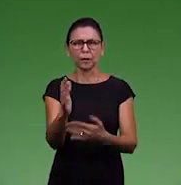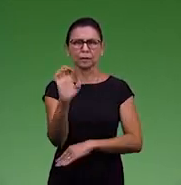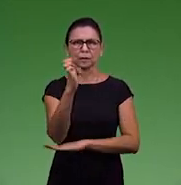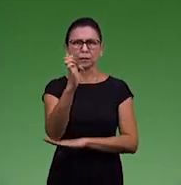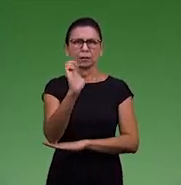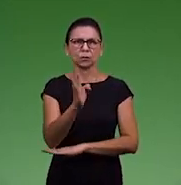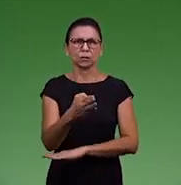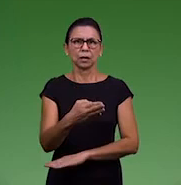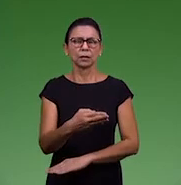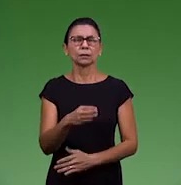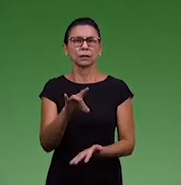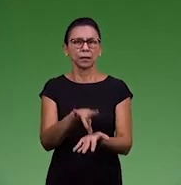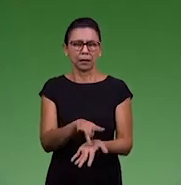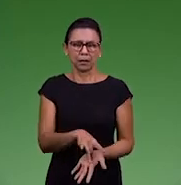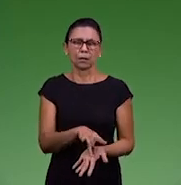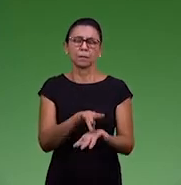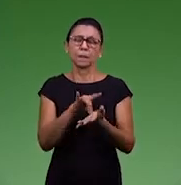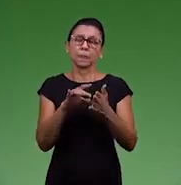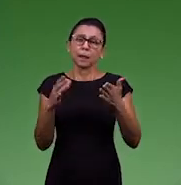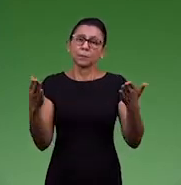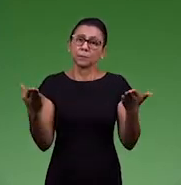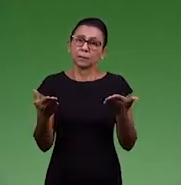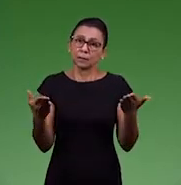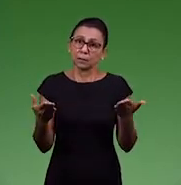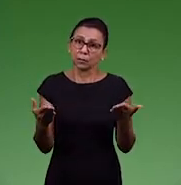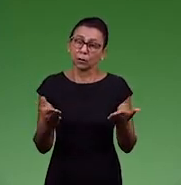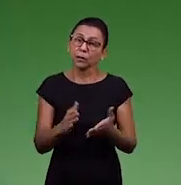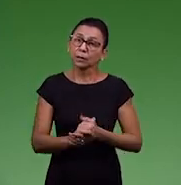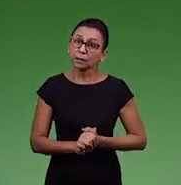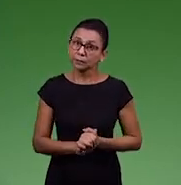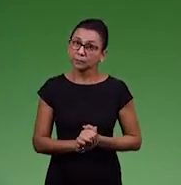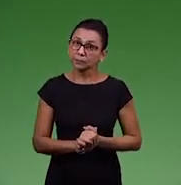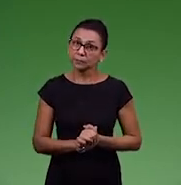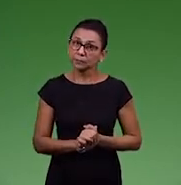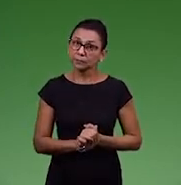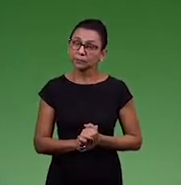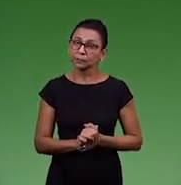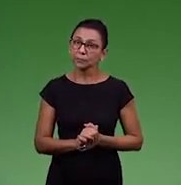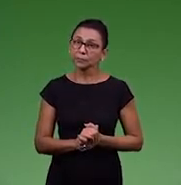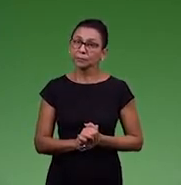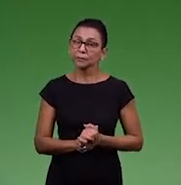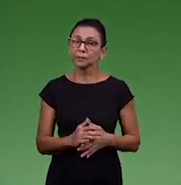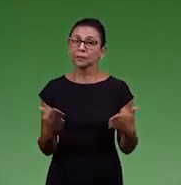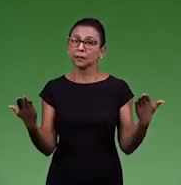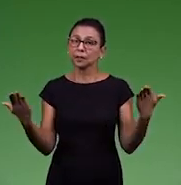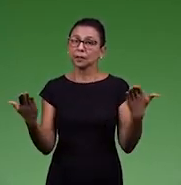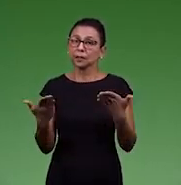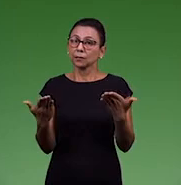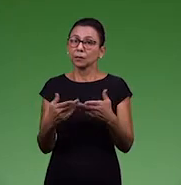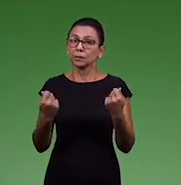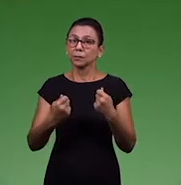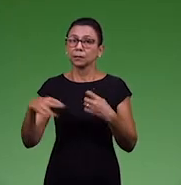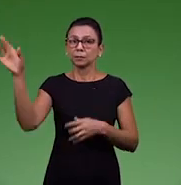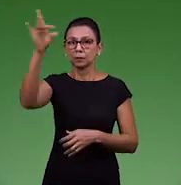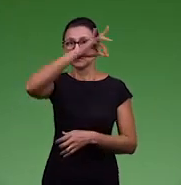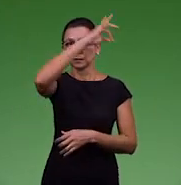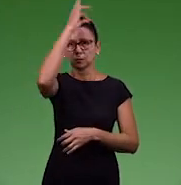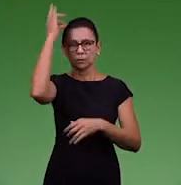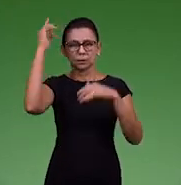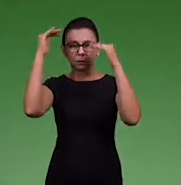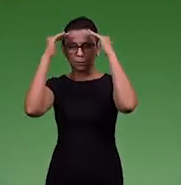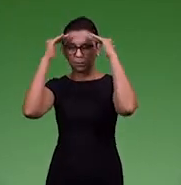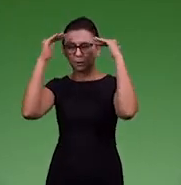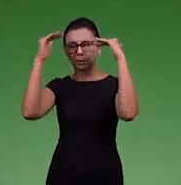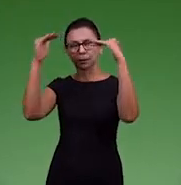ele voltar, ele vai ter que deixar de ouvir a serpente, essa associação da carne com o adversário, para ouvir o Espírito Santo. Quem tem